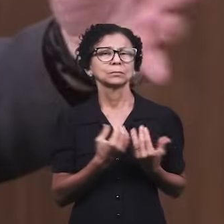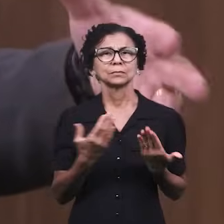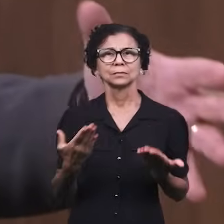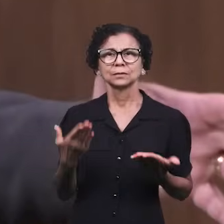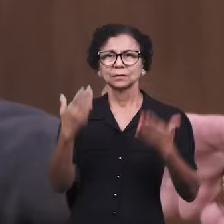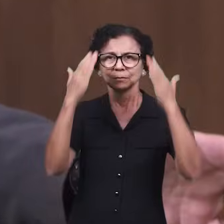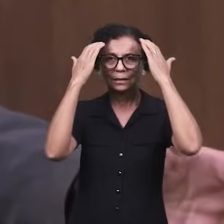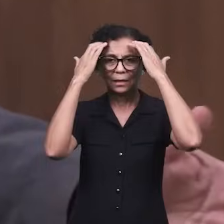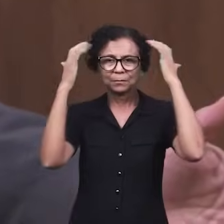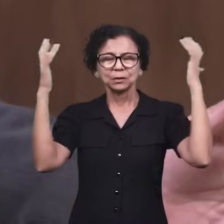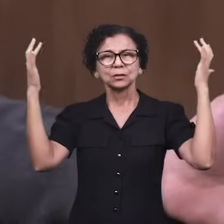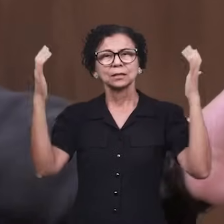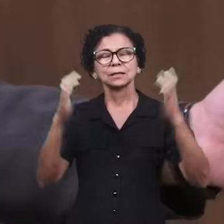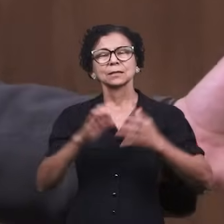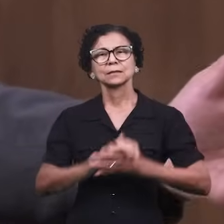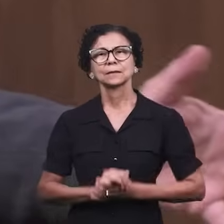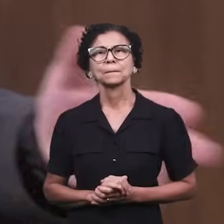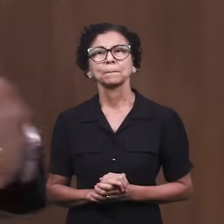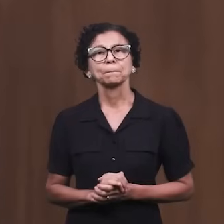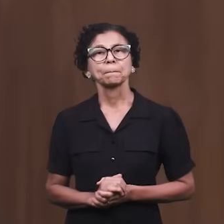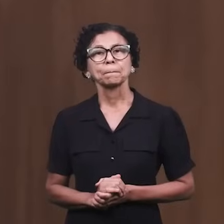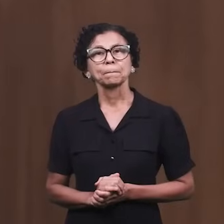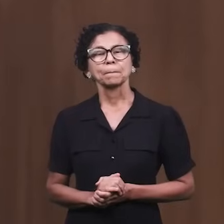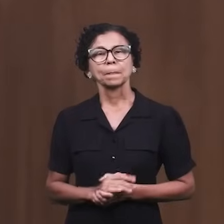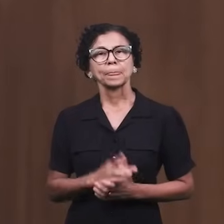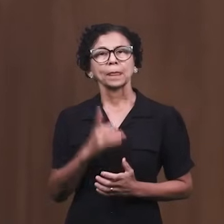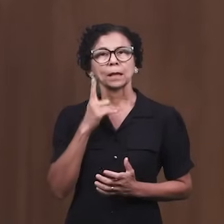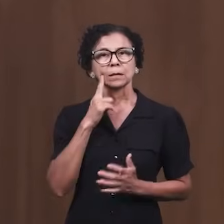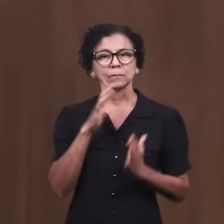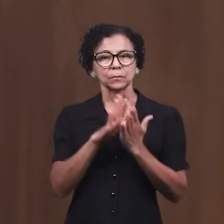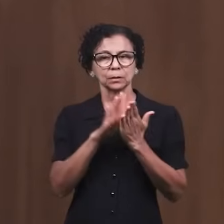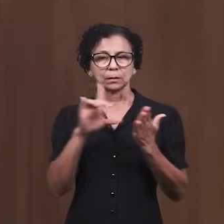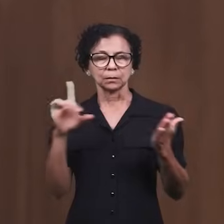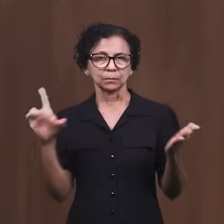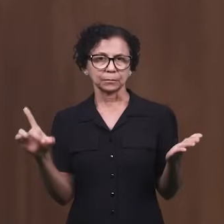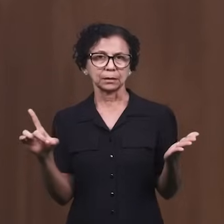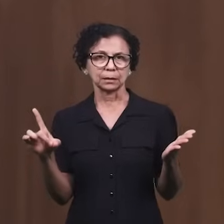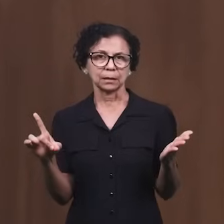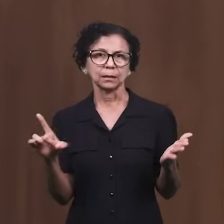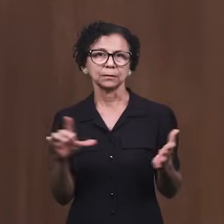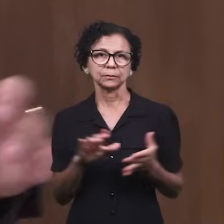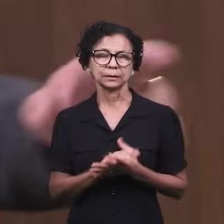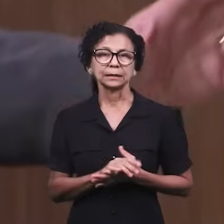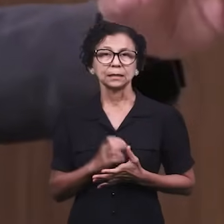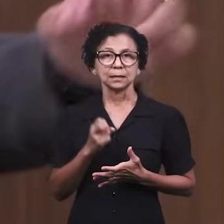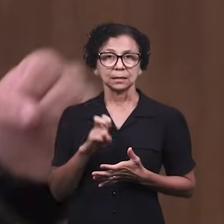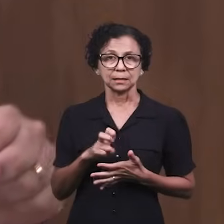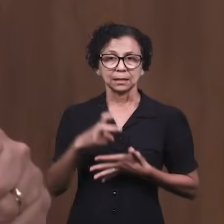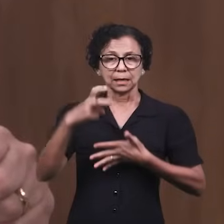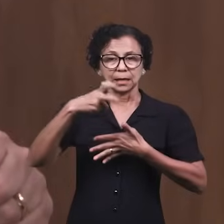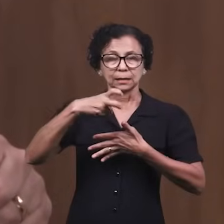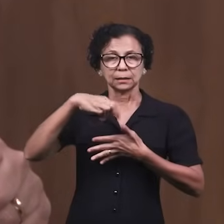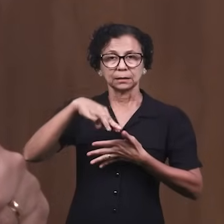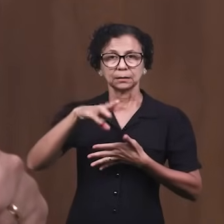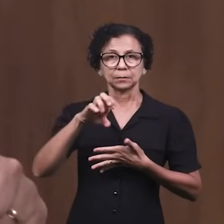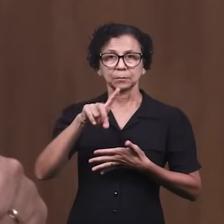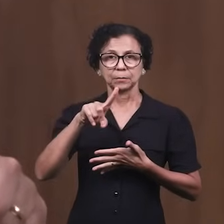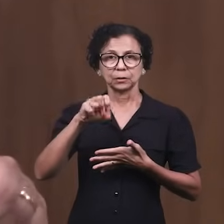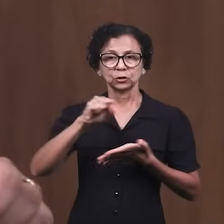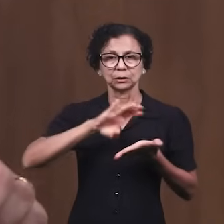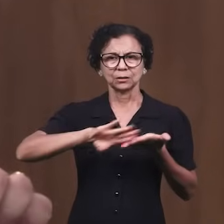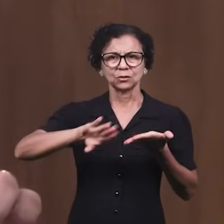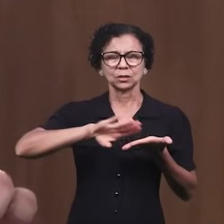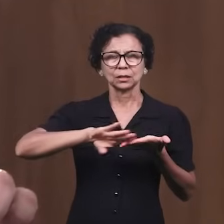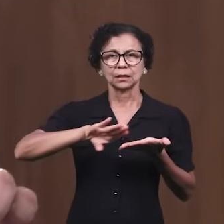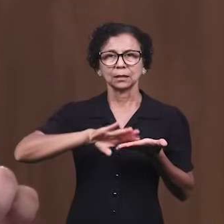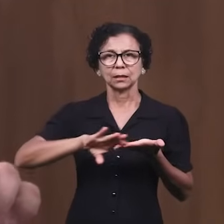a imaginação do homem. E quando você traz isso para a palavra, a falta da 5ª medida, se nós retirarmos a 5ª medida, o homem